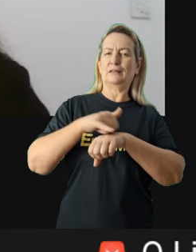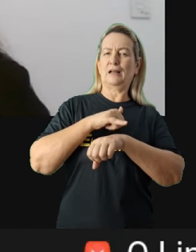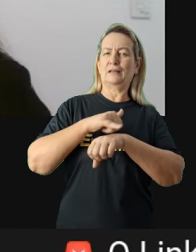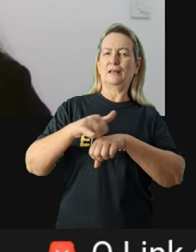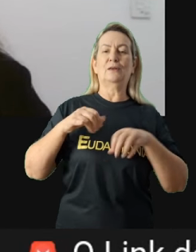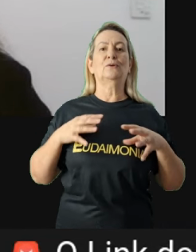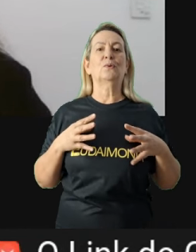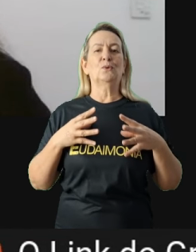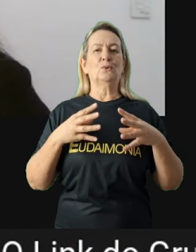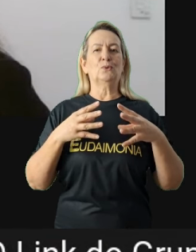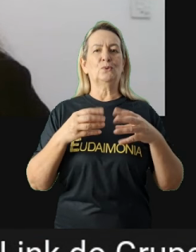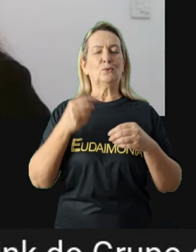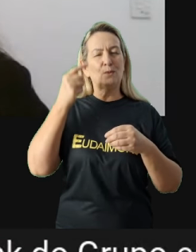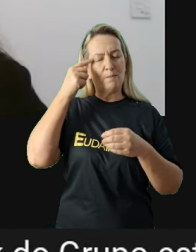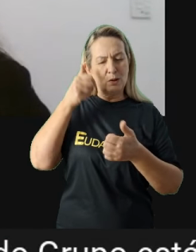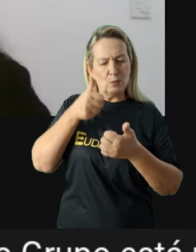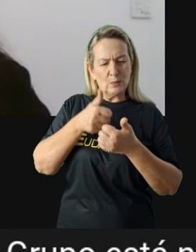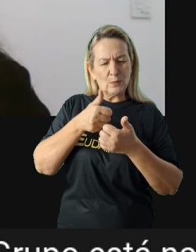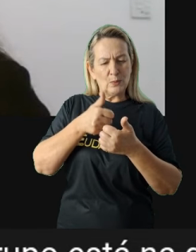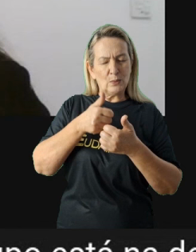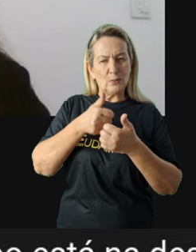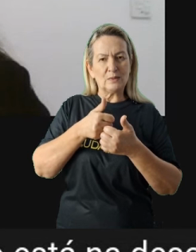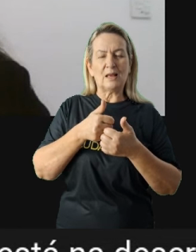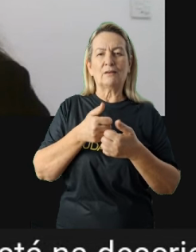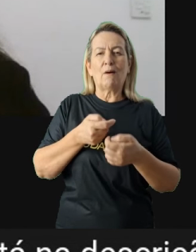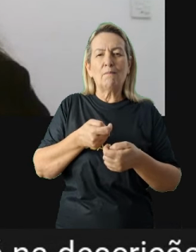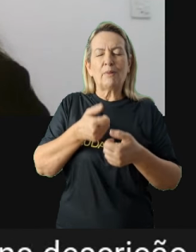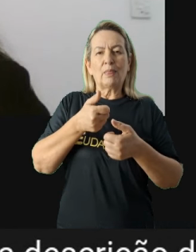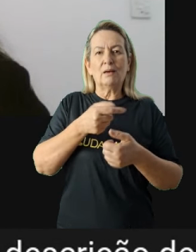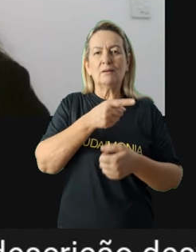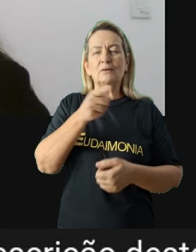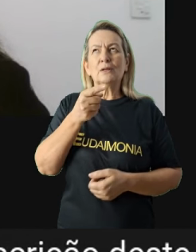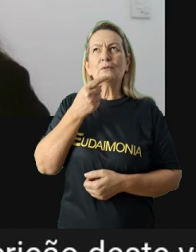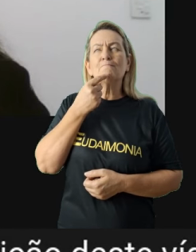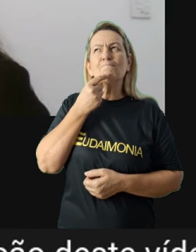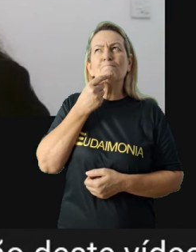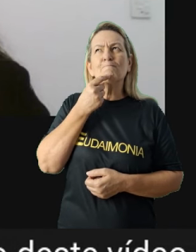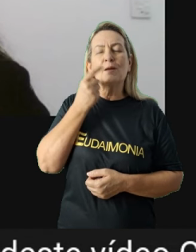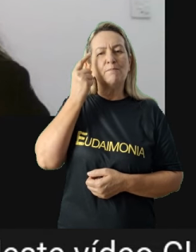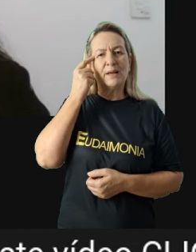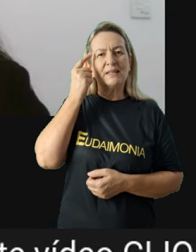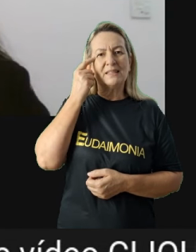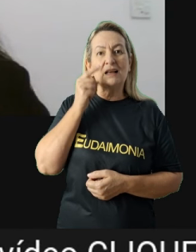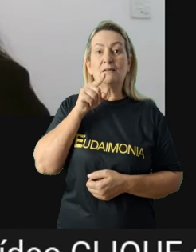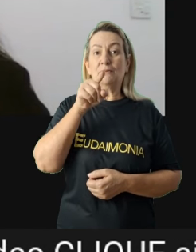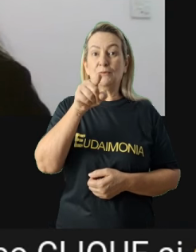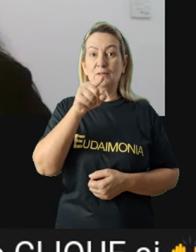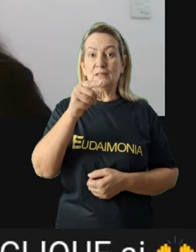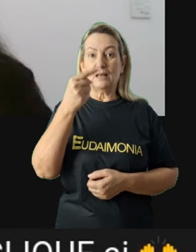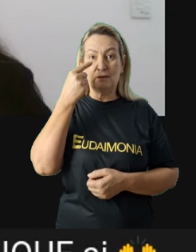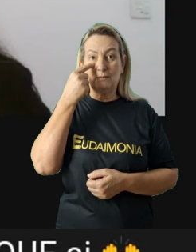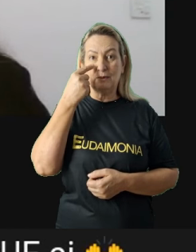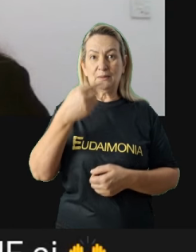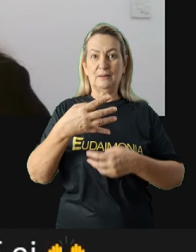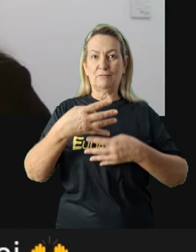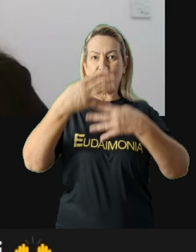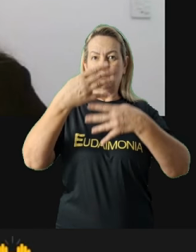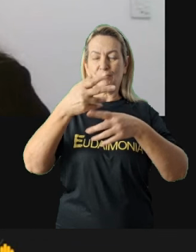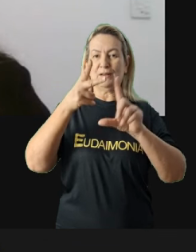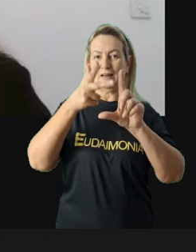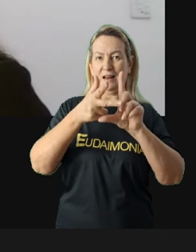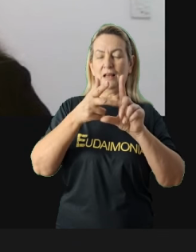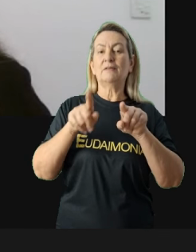muito estratégico, tá? Então isso foi todo pensado. Eu queria que ficasse esse gostinho de quero mais para os dois lados,